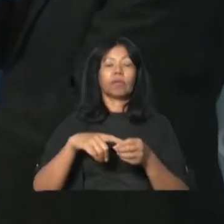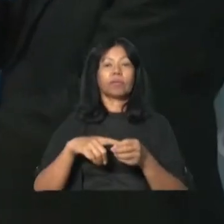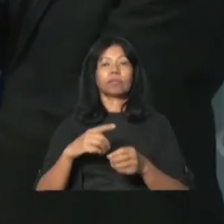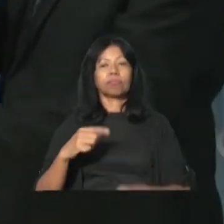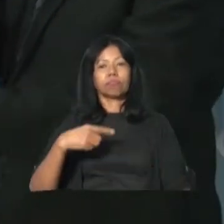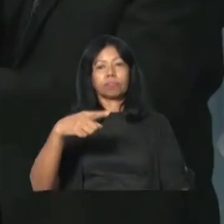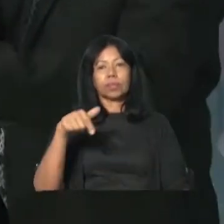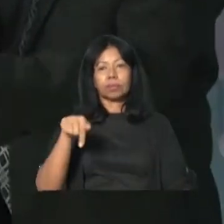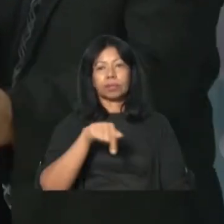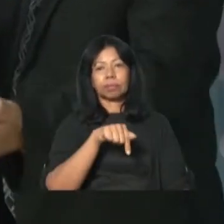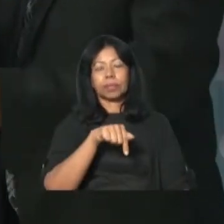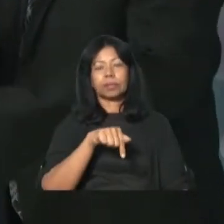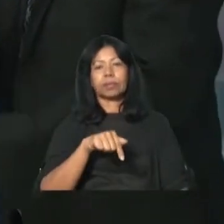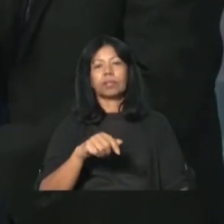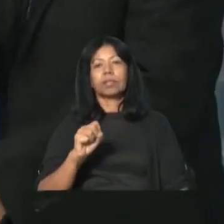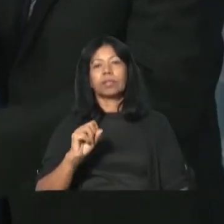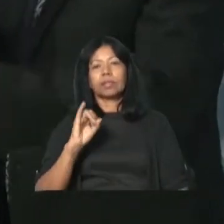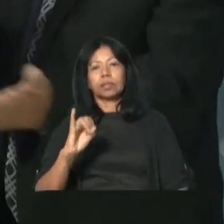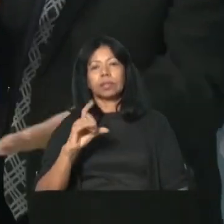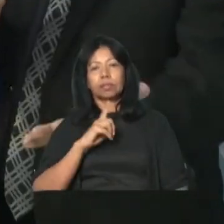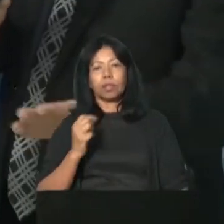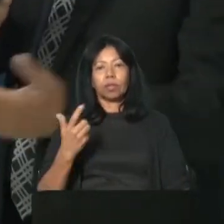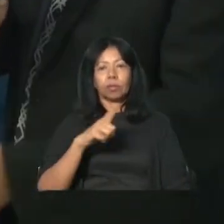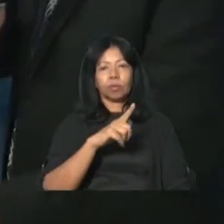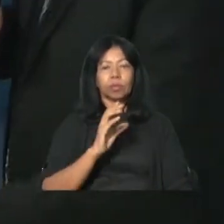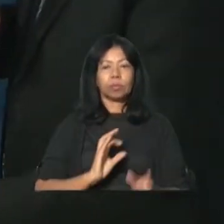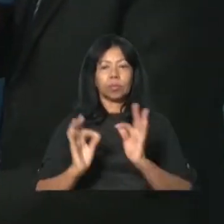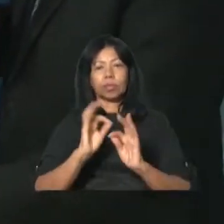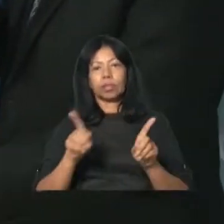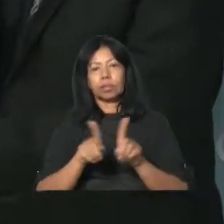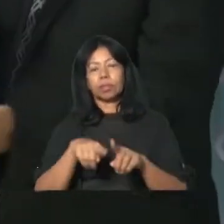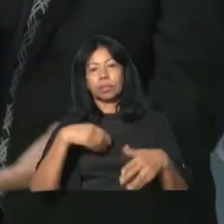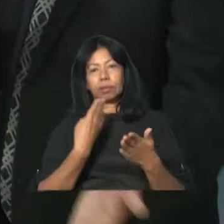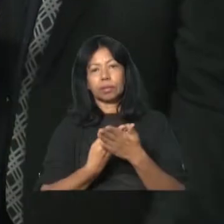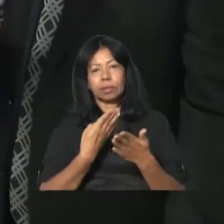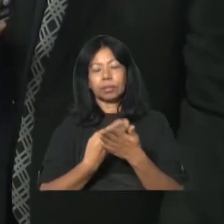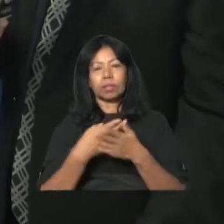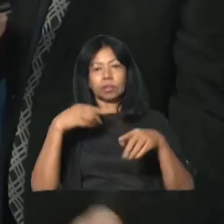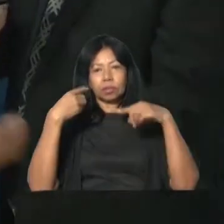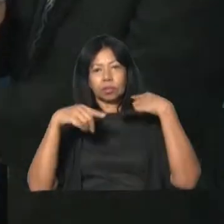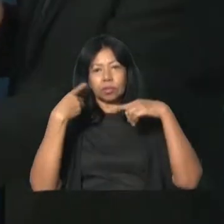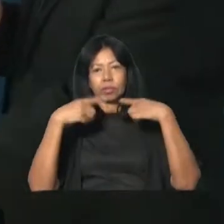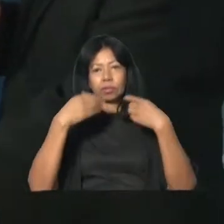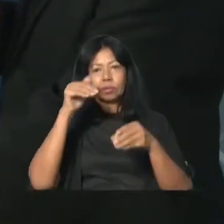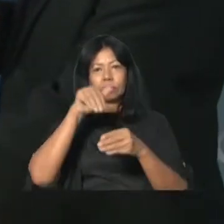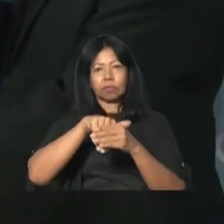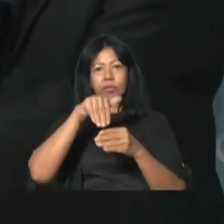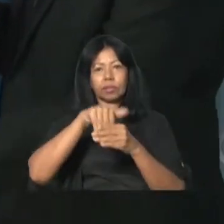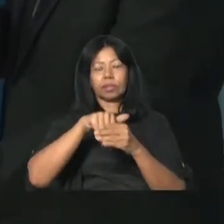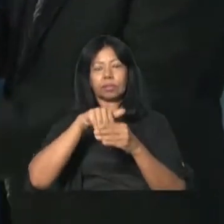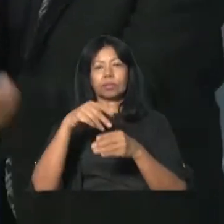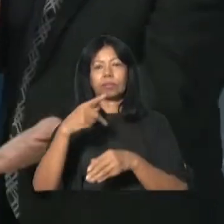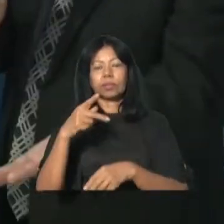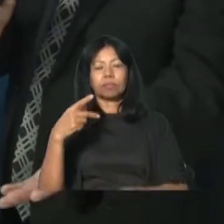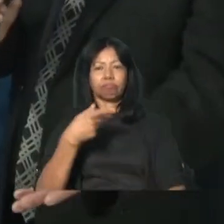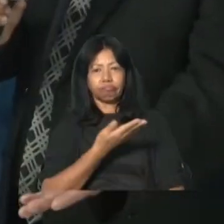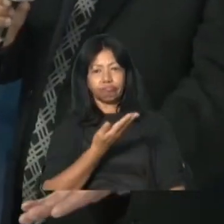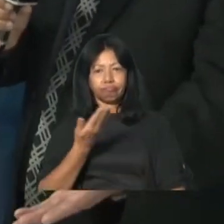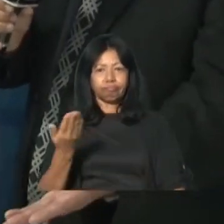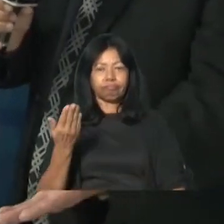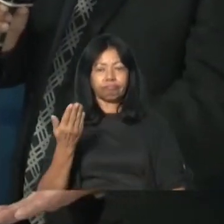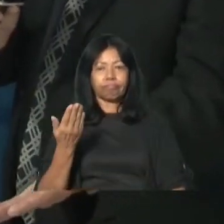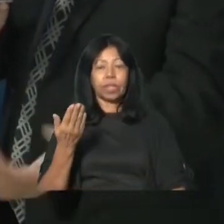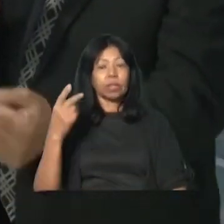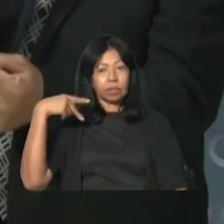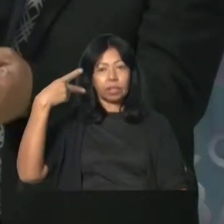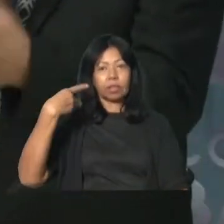vem e, se houver outros projetos, também serão analisados, discutidos e votados pelos senhores na